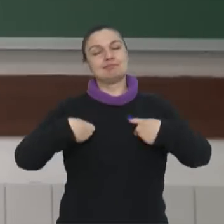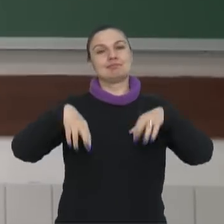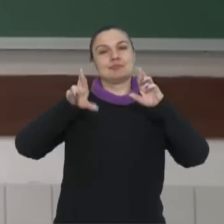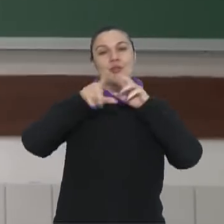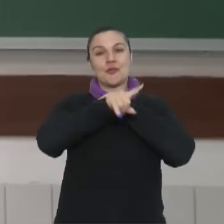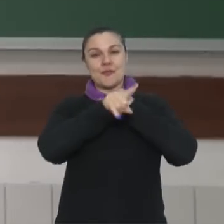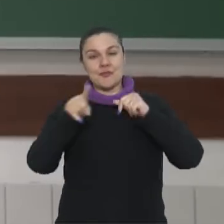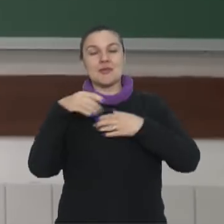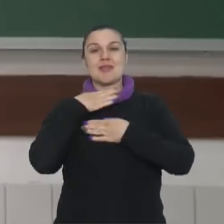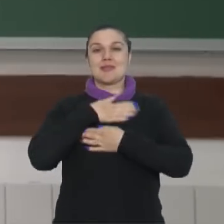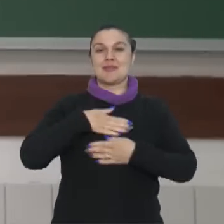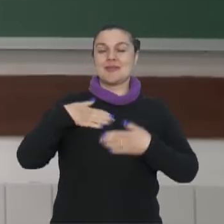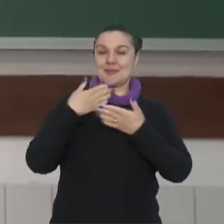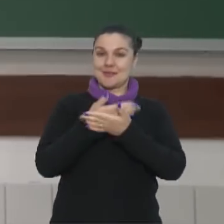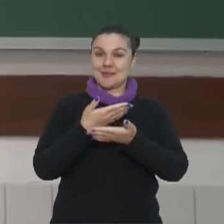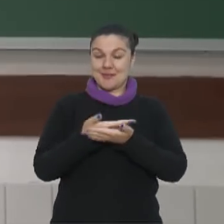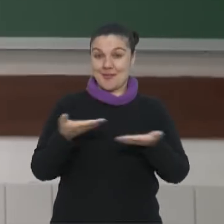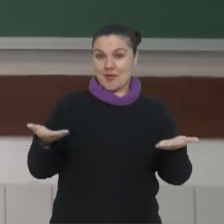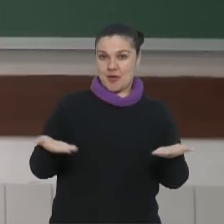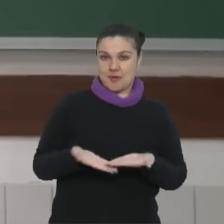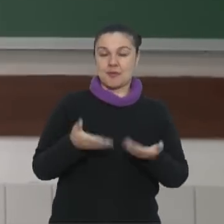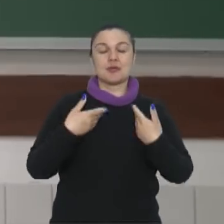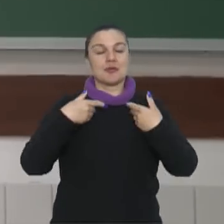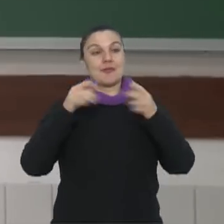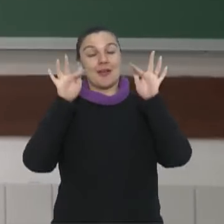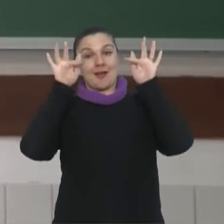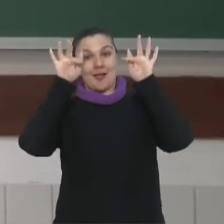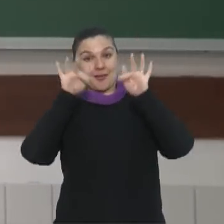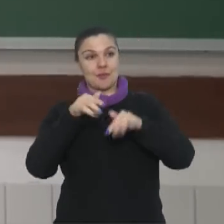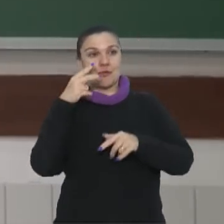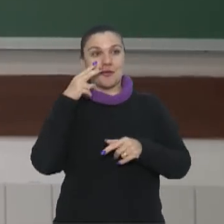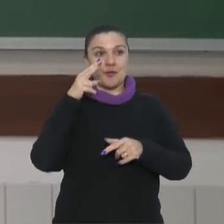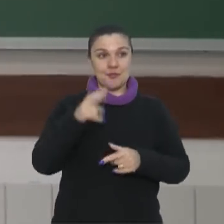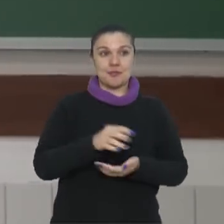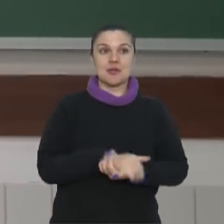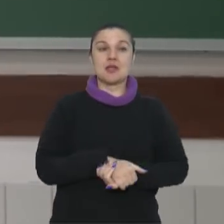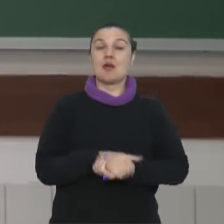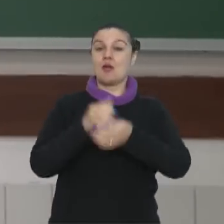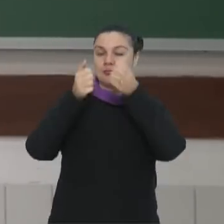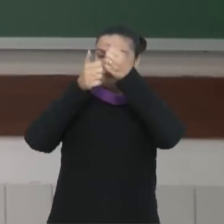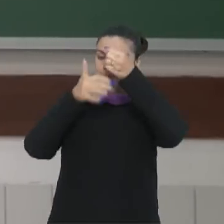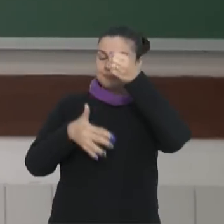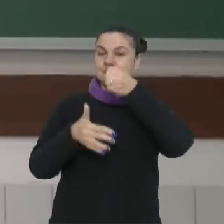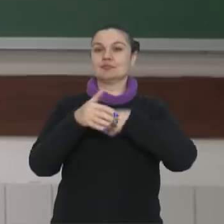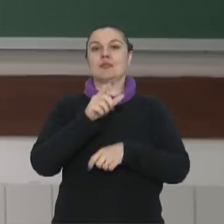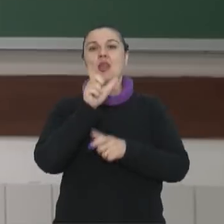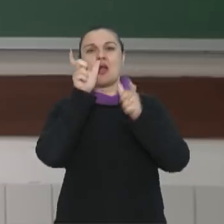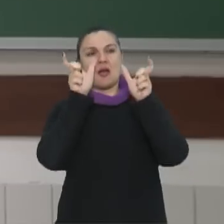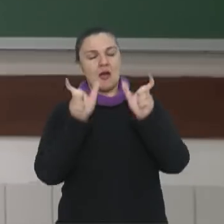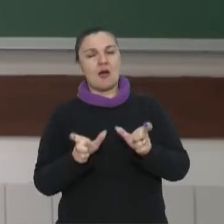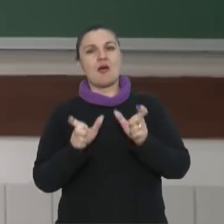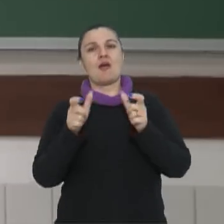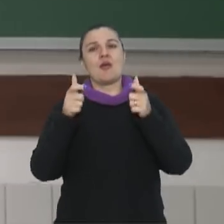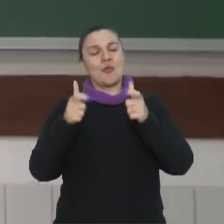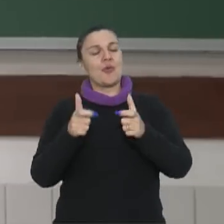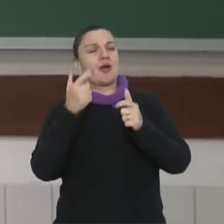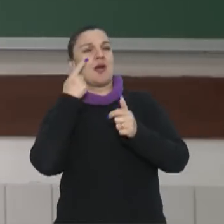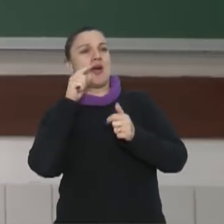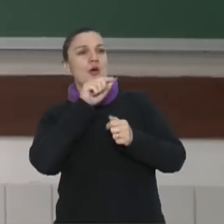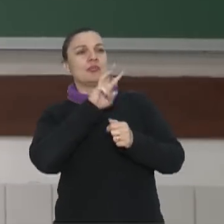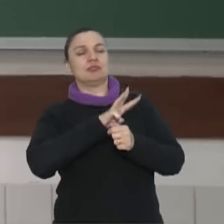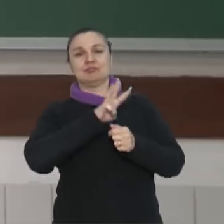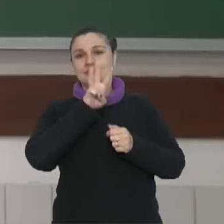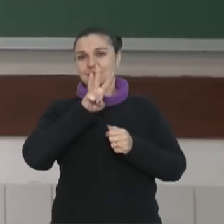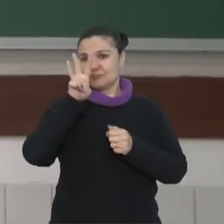você tenha gostado da nossa aula, que tenha ficado até o final. Coloquei para você as referências para que você possa ir até